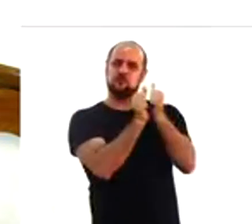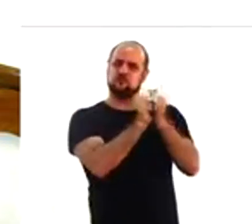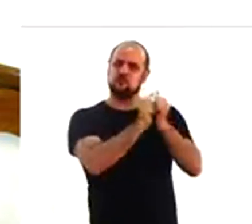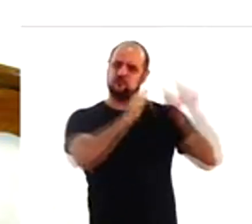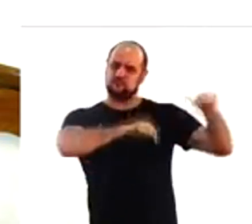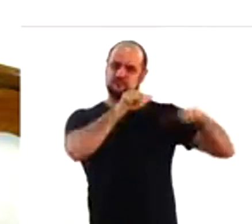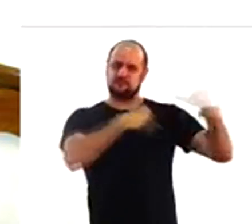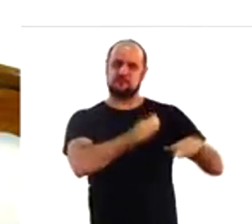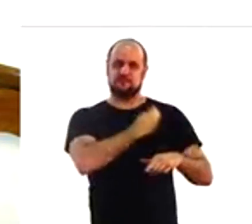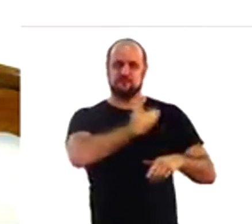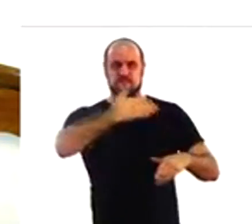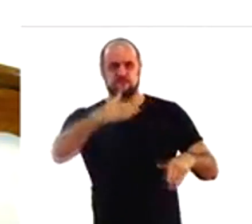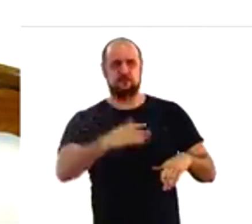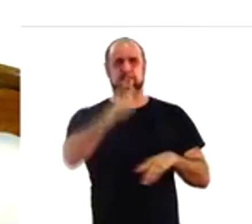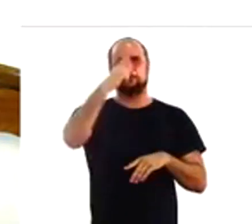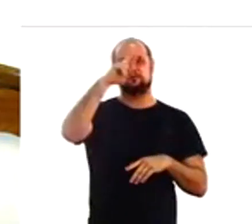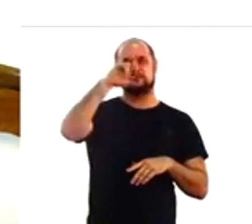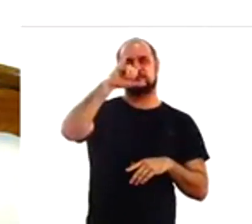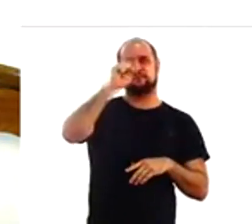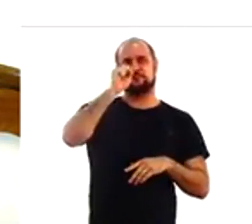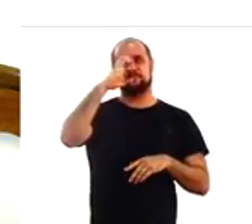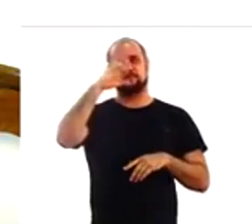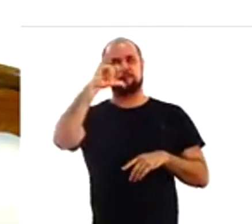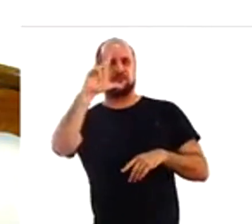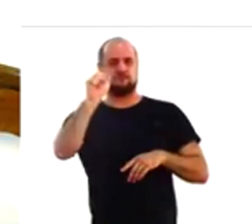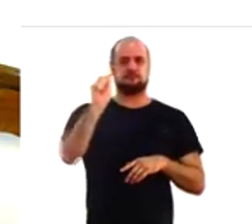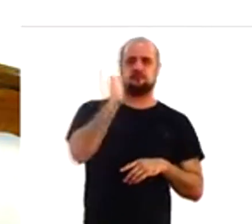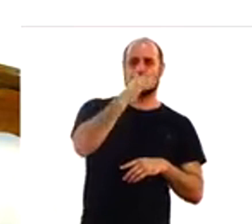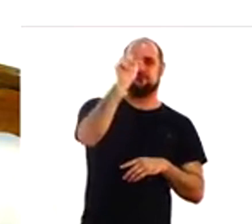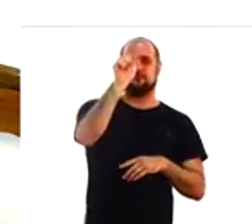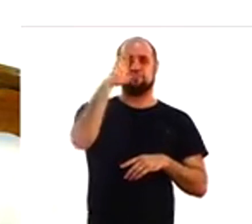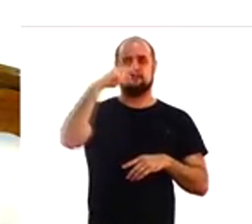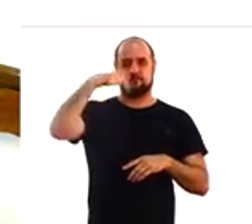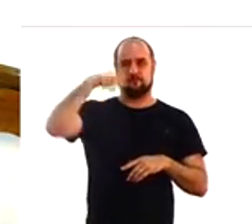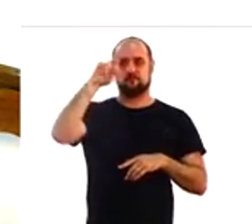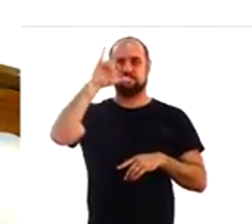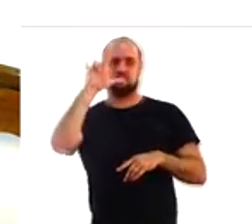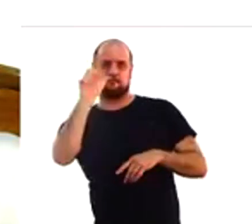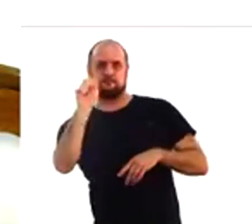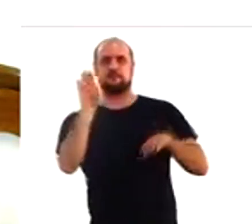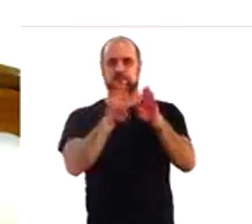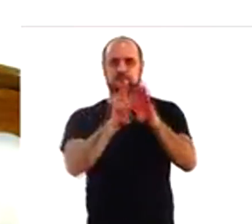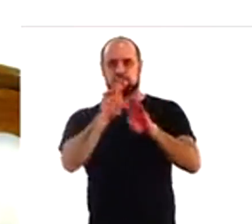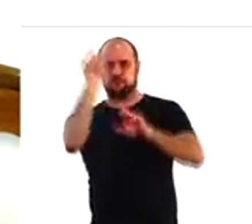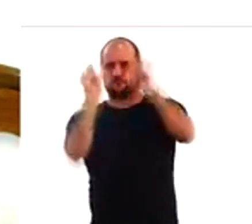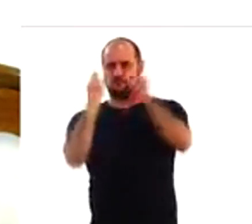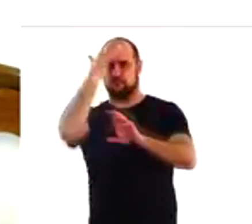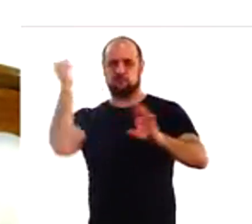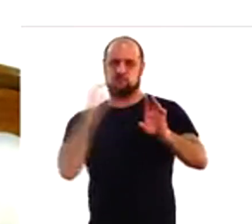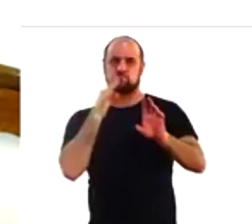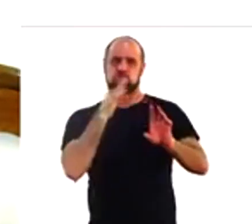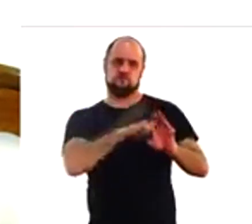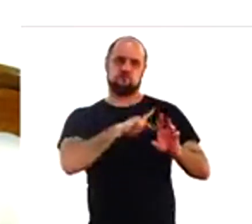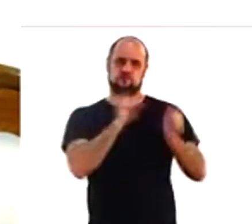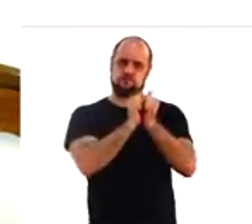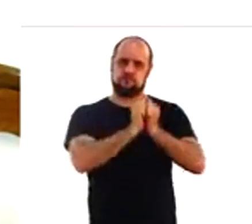Paulo, Priscila, Áquila, muitos outros. Escreveu essa carta a Tito porque